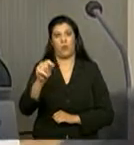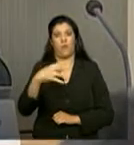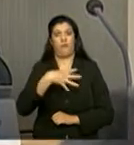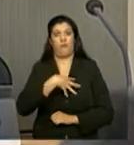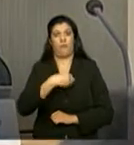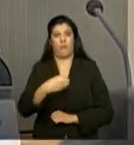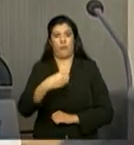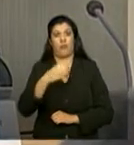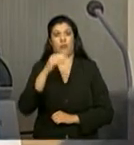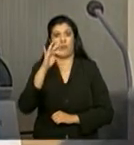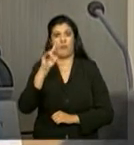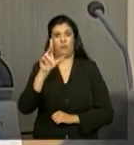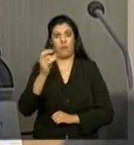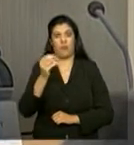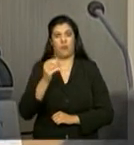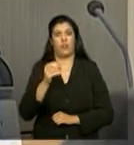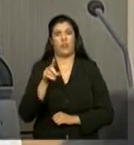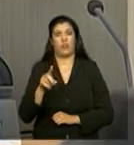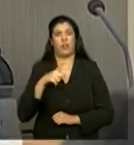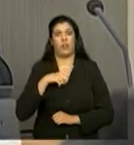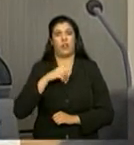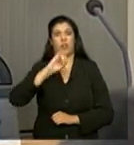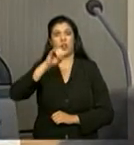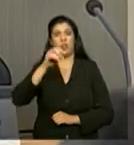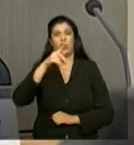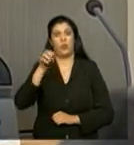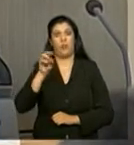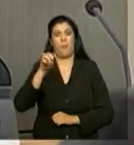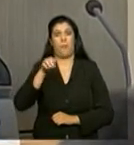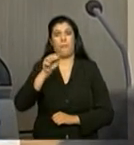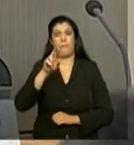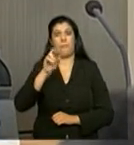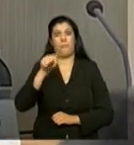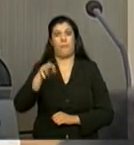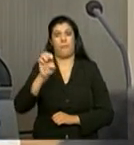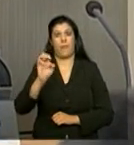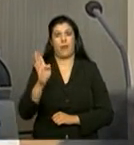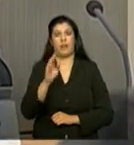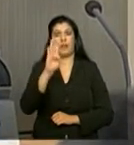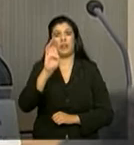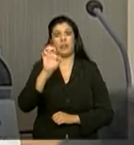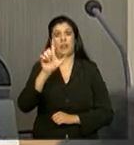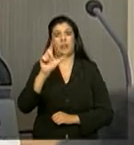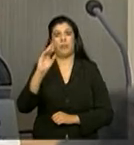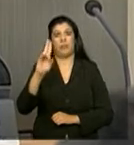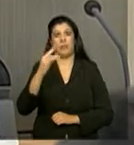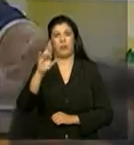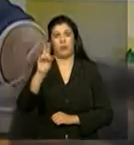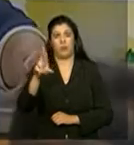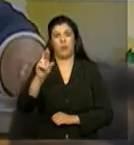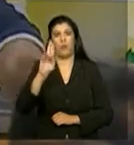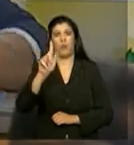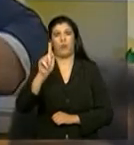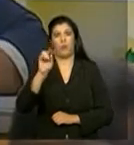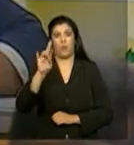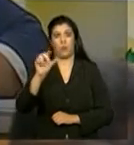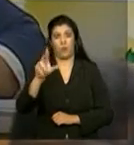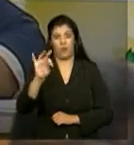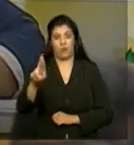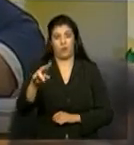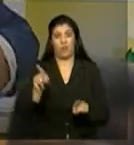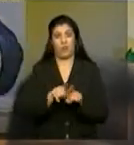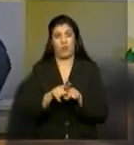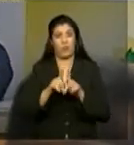do brasil joão marques belquior o lar e saudar todos os familiares que